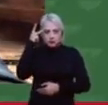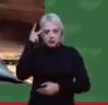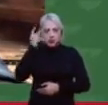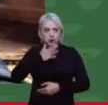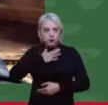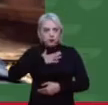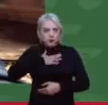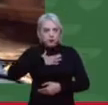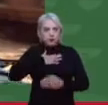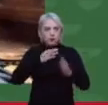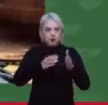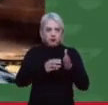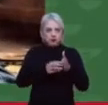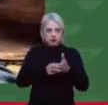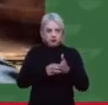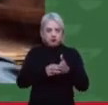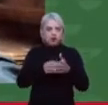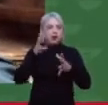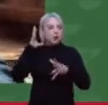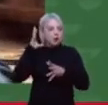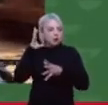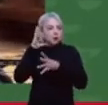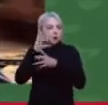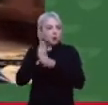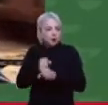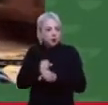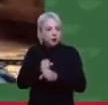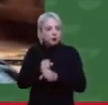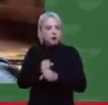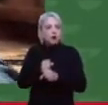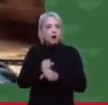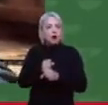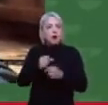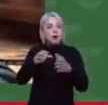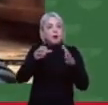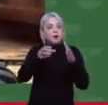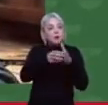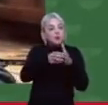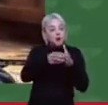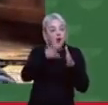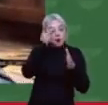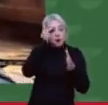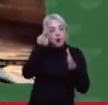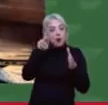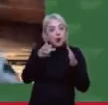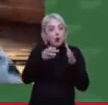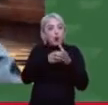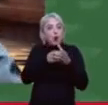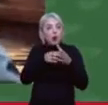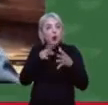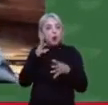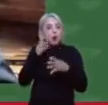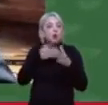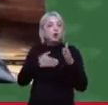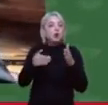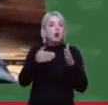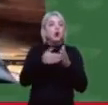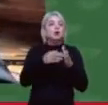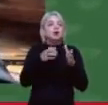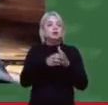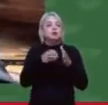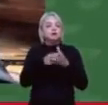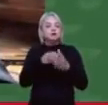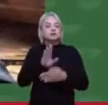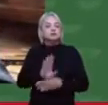meu partido contam para a legenda, contam para o coeficiente eleitoral. Então, eu